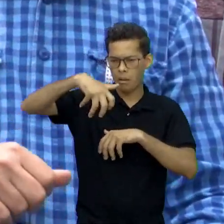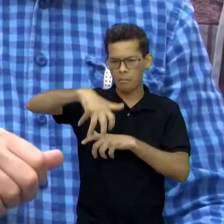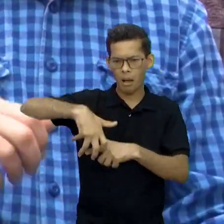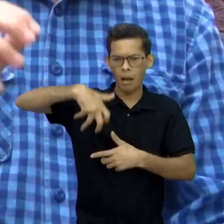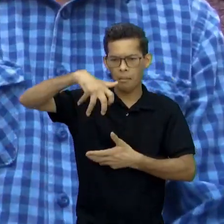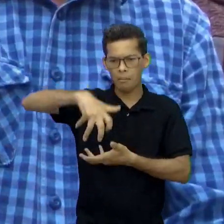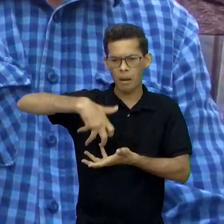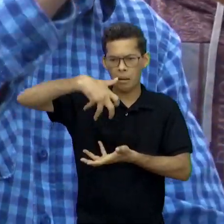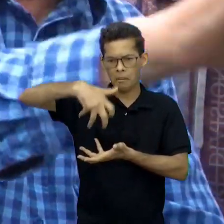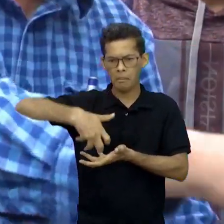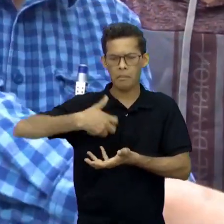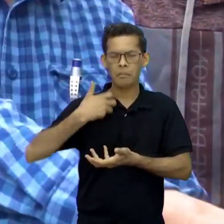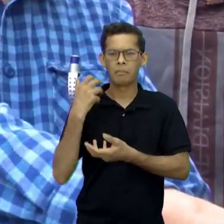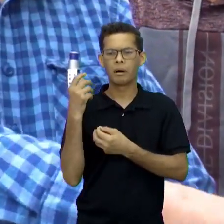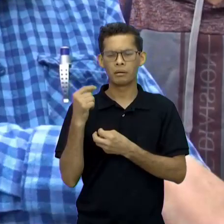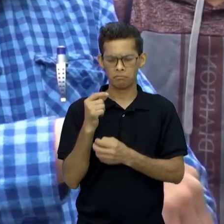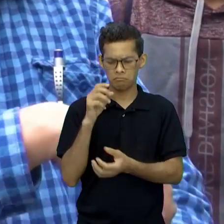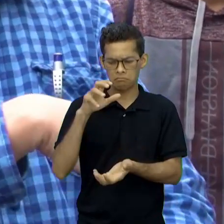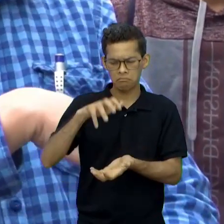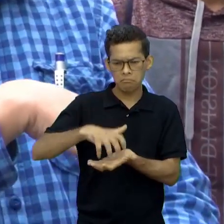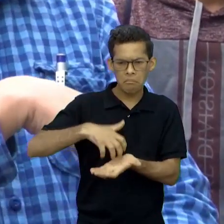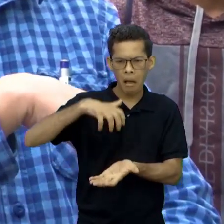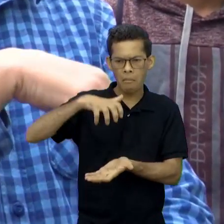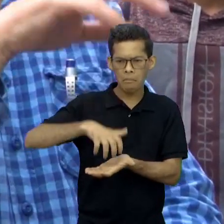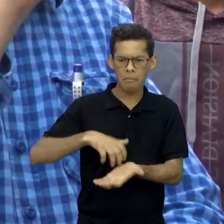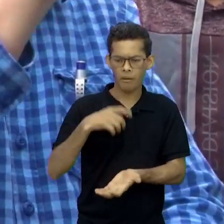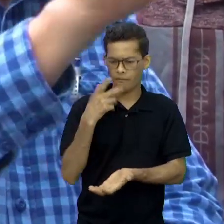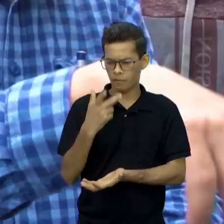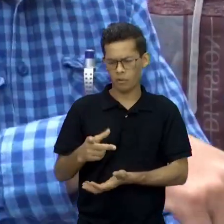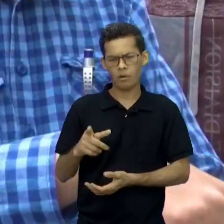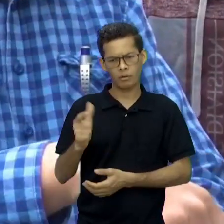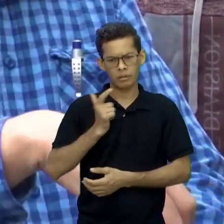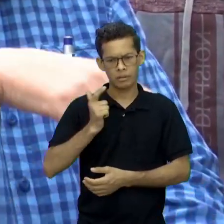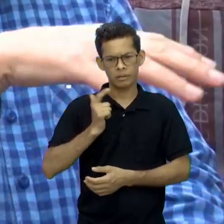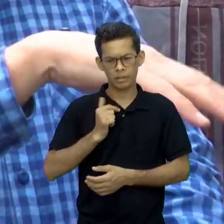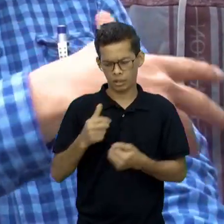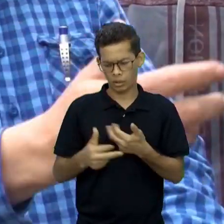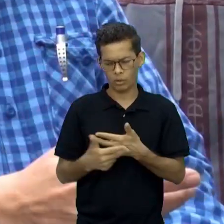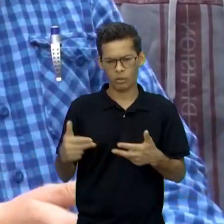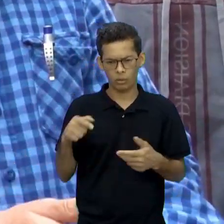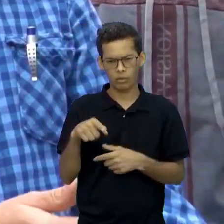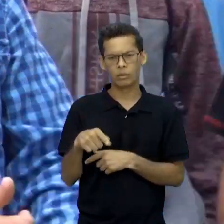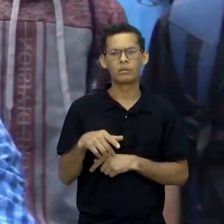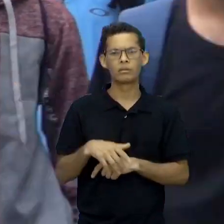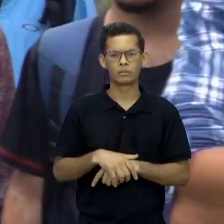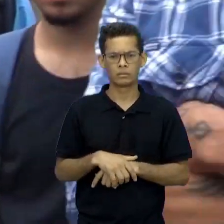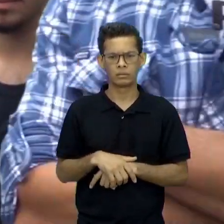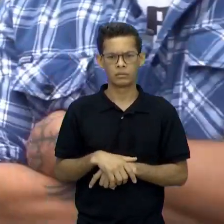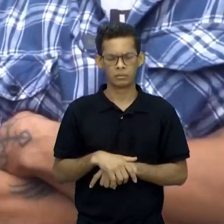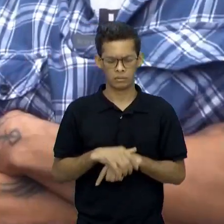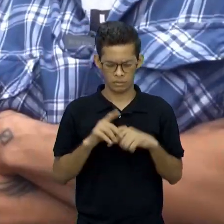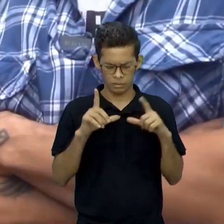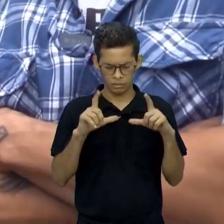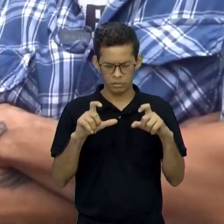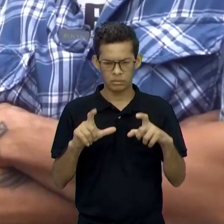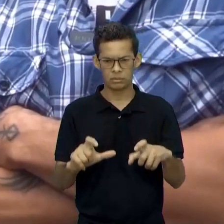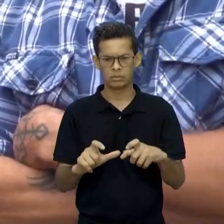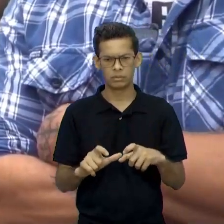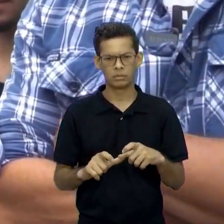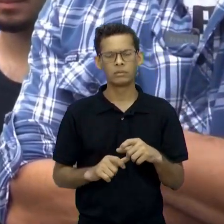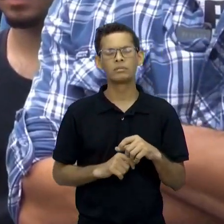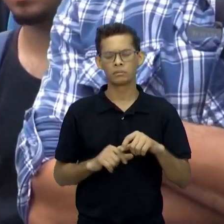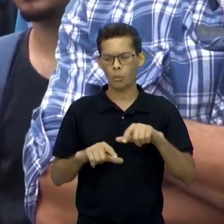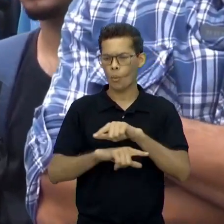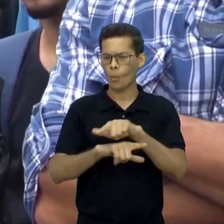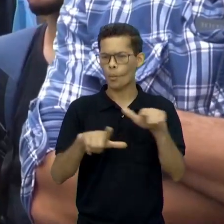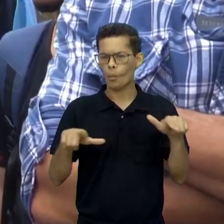reta escavadeira, bateu lá e falou, ó, tem alguma coisa aí. Aí, vamos ver. Aí tiramos as fotos, limpamos